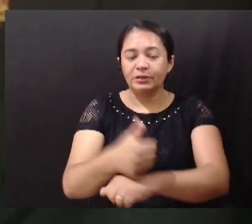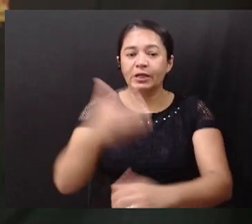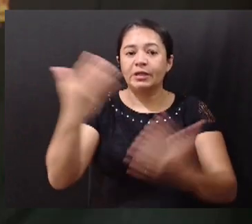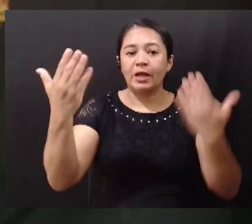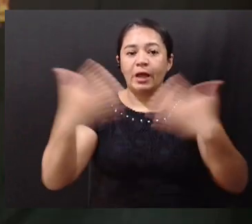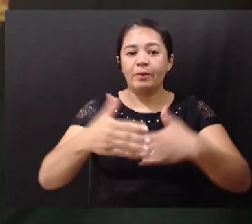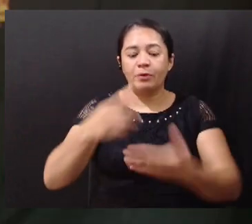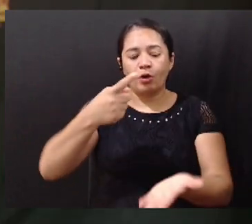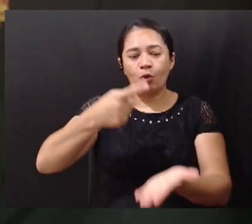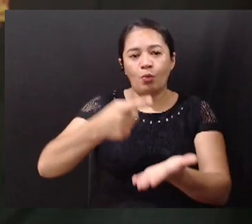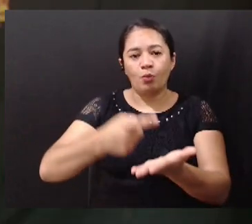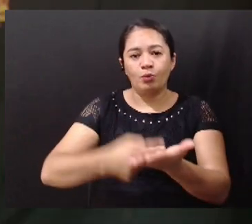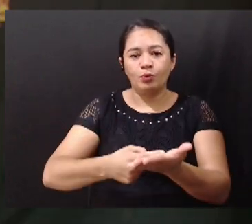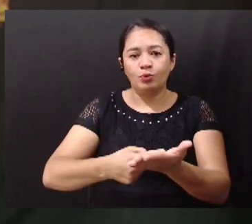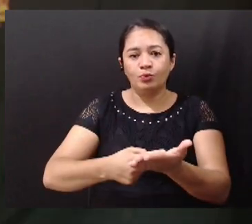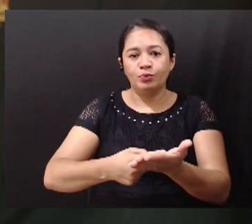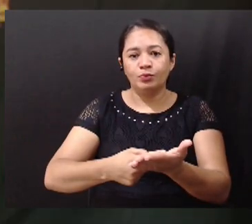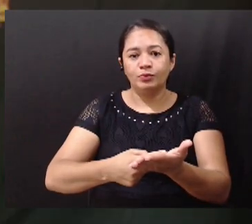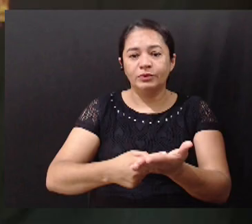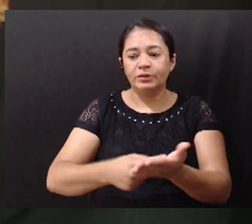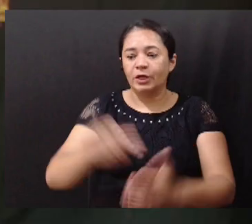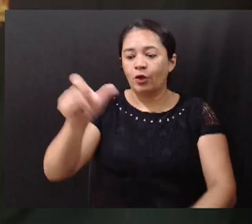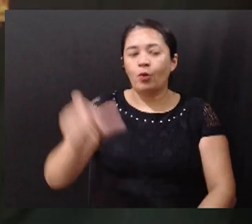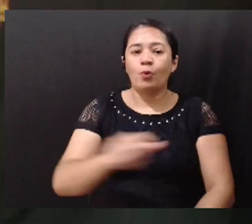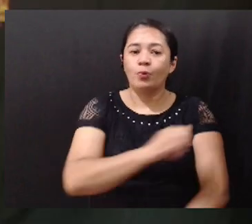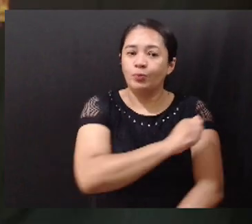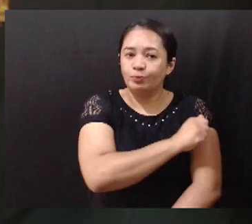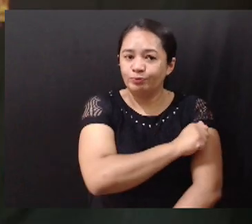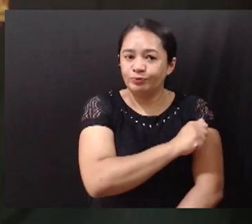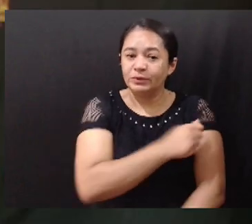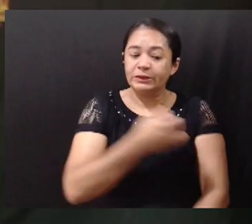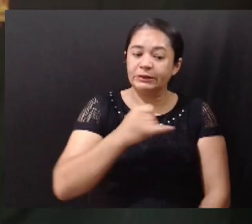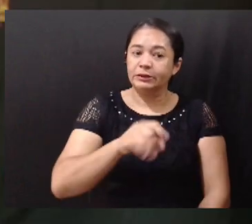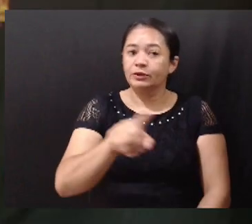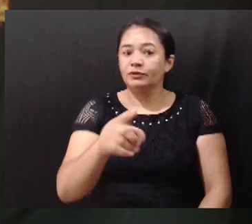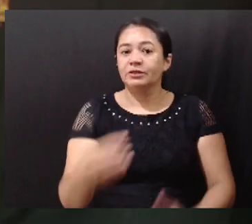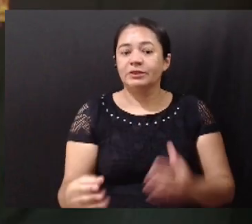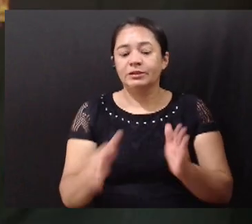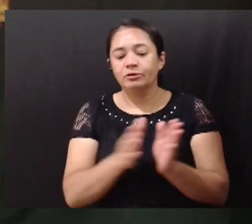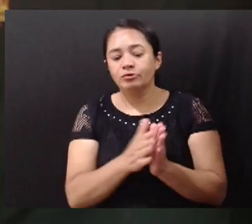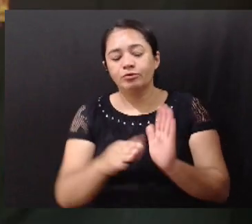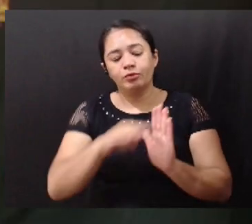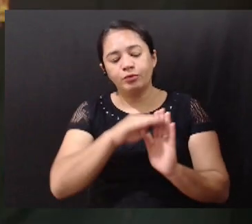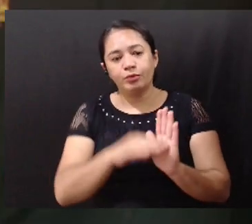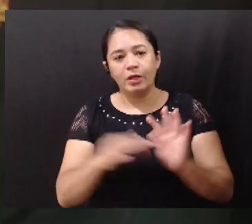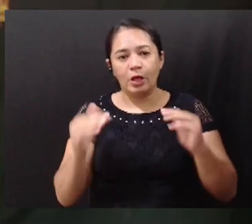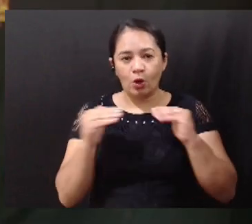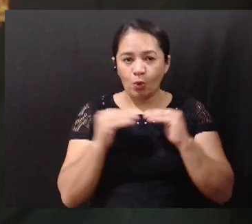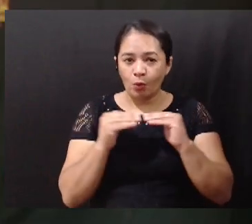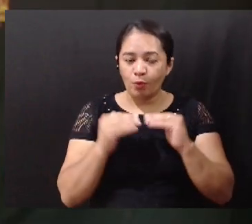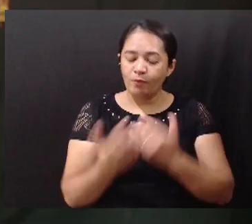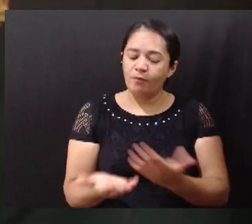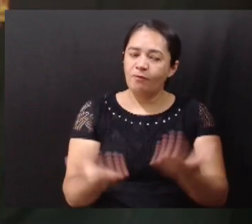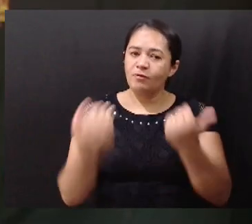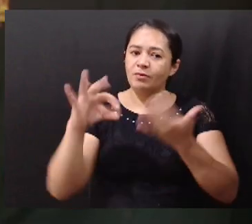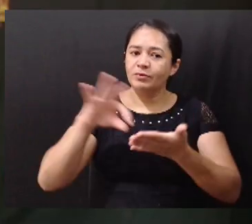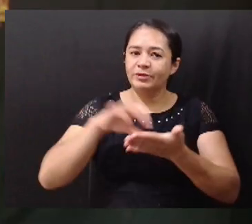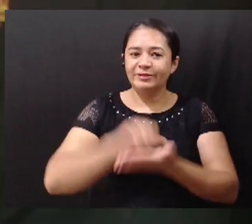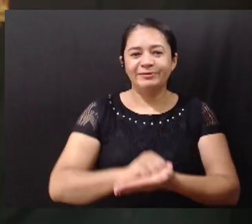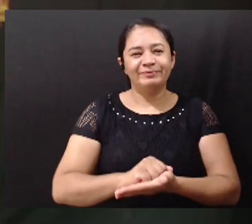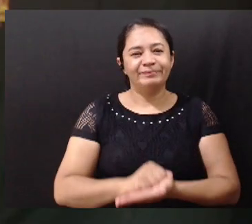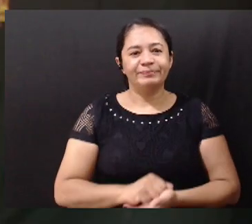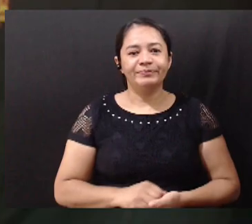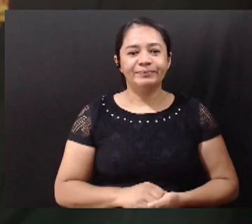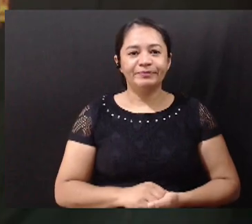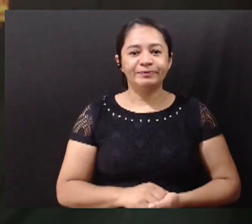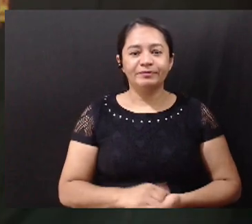diretamente com o candidato. Então, se você está dentro dos requisitos, inscreva-se e bom curso para você. Agora